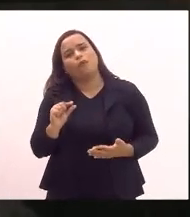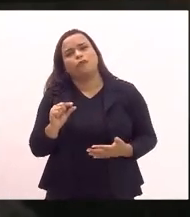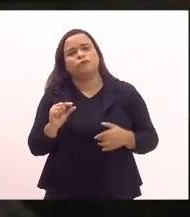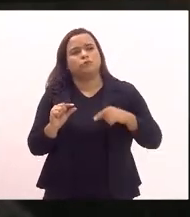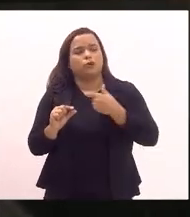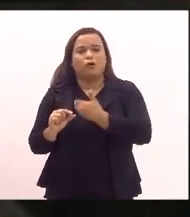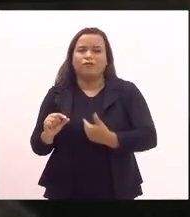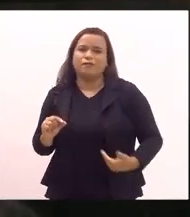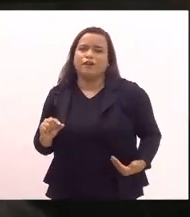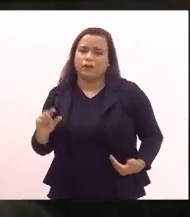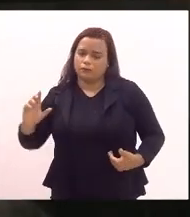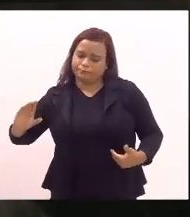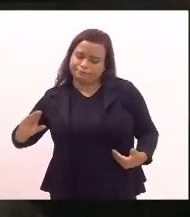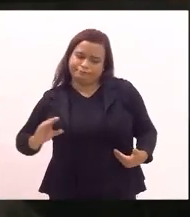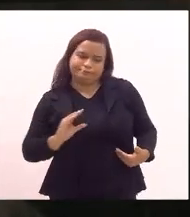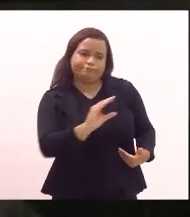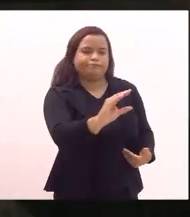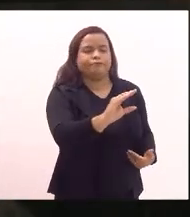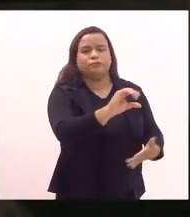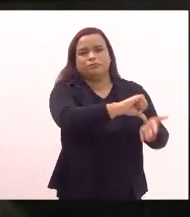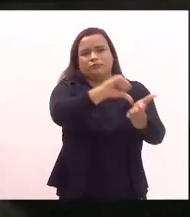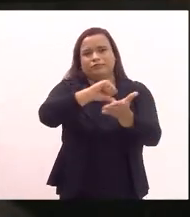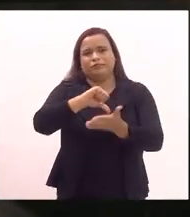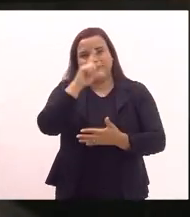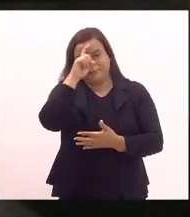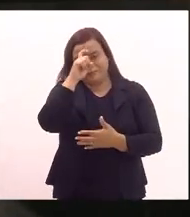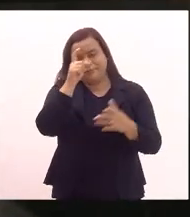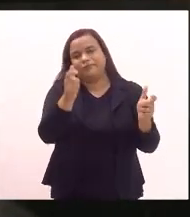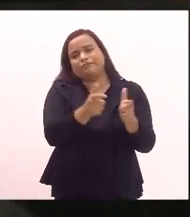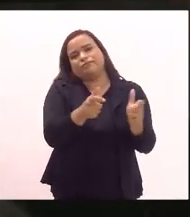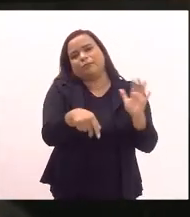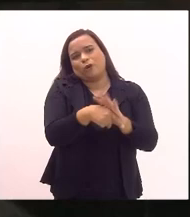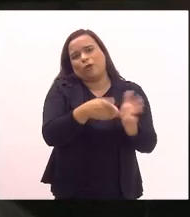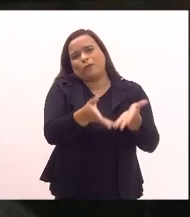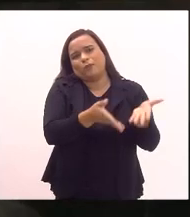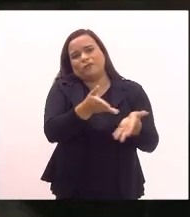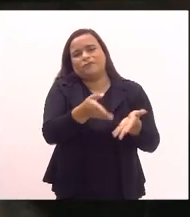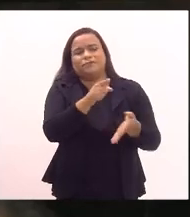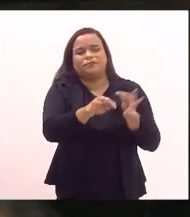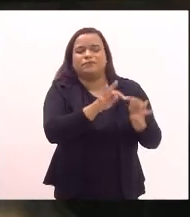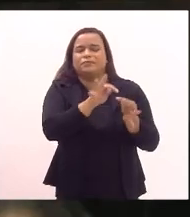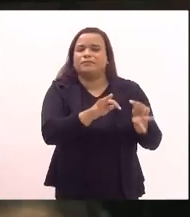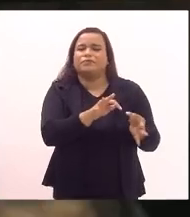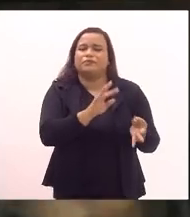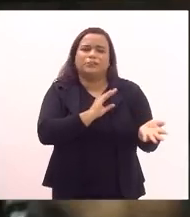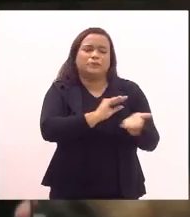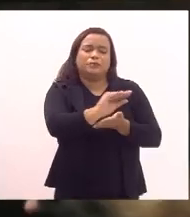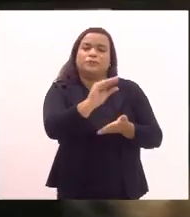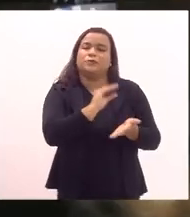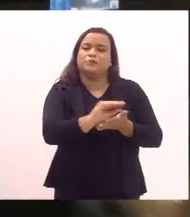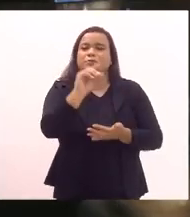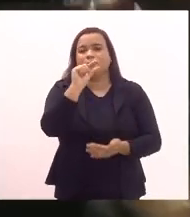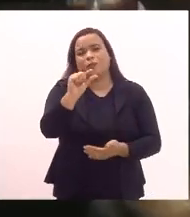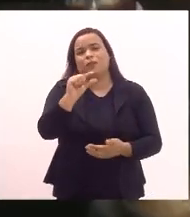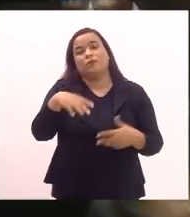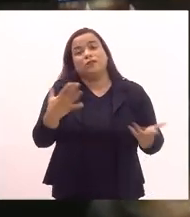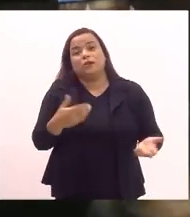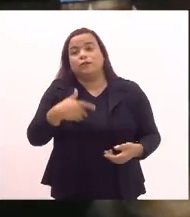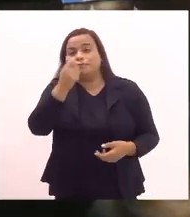governo para as clínicas então o que que acontece a superlotação